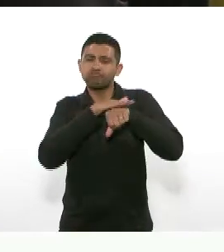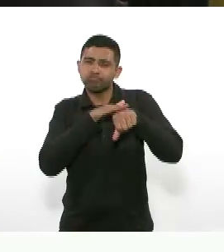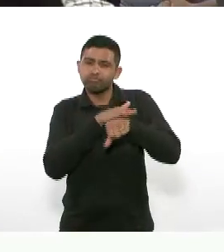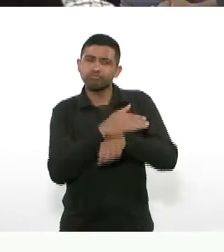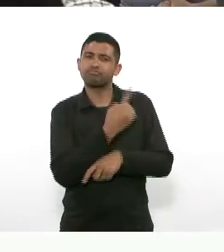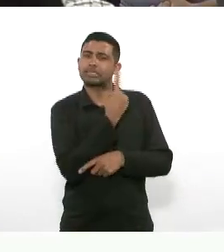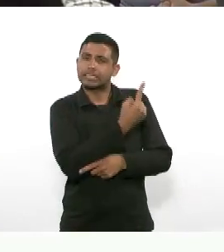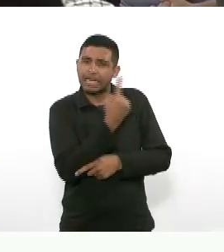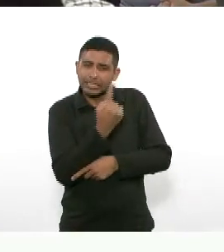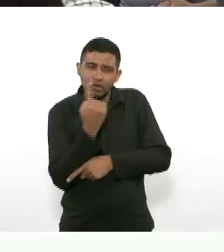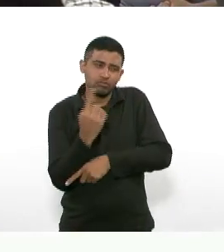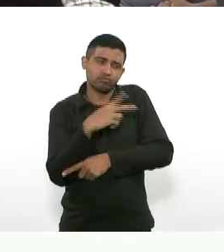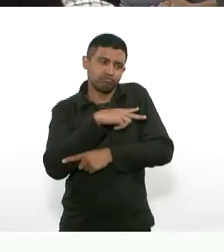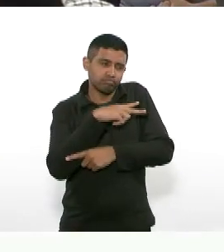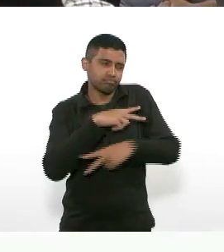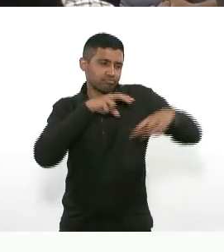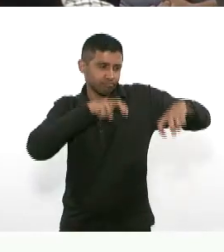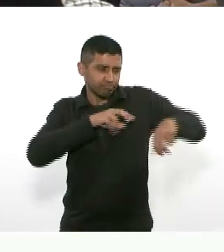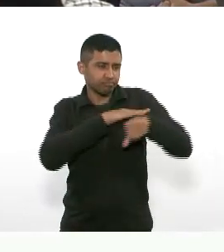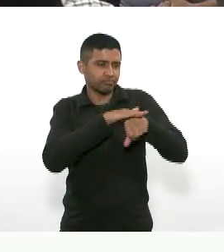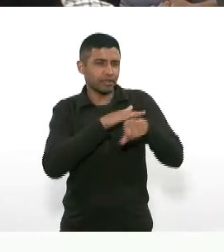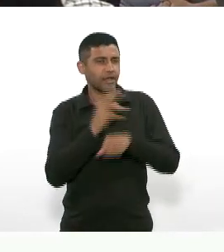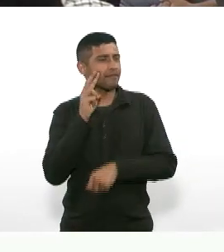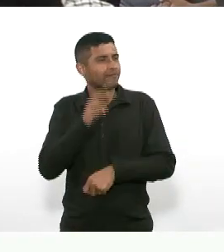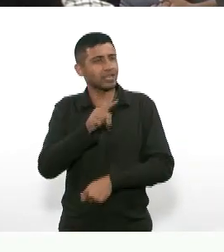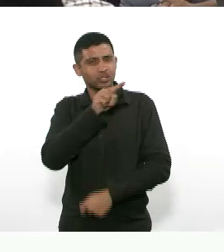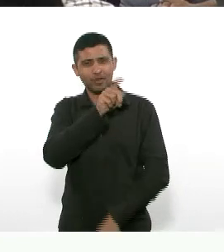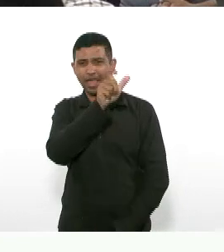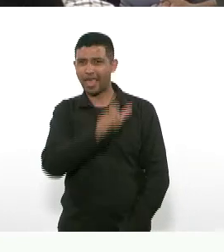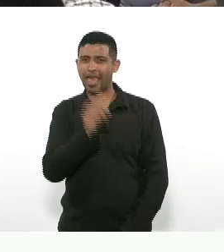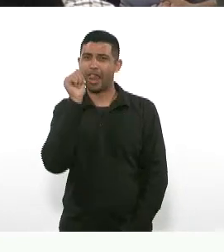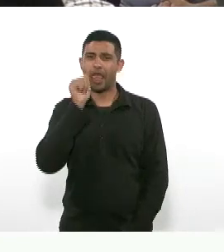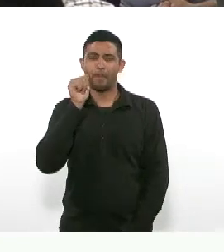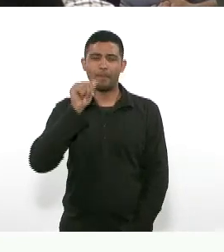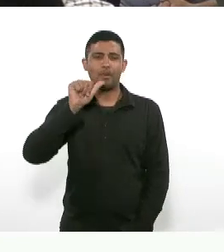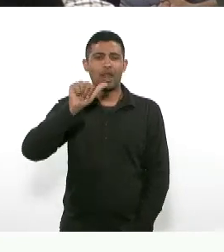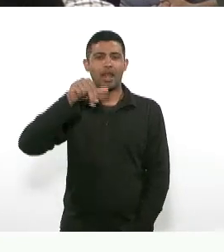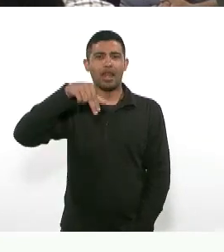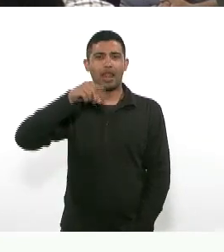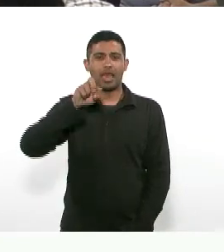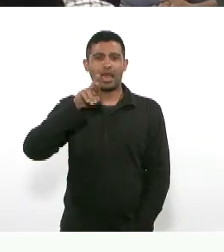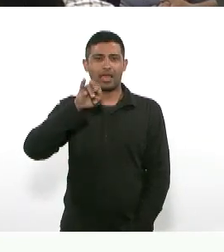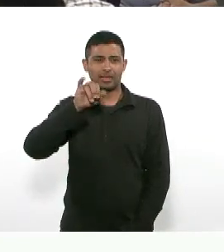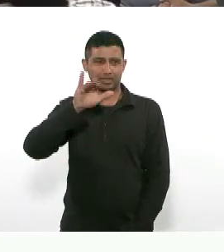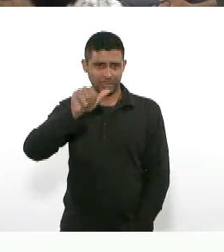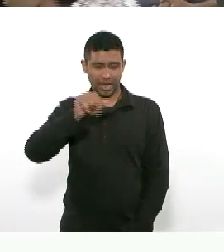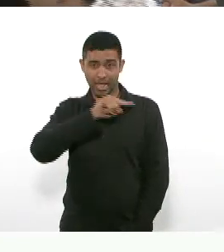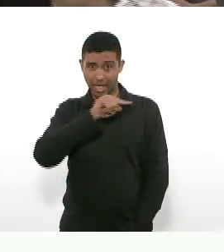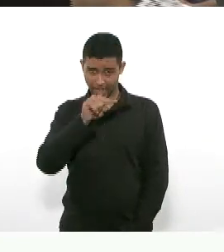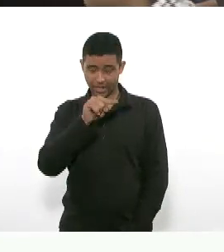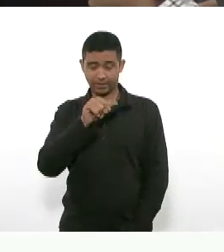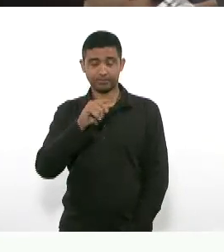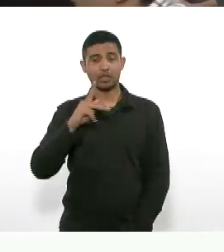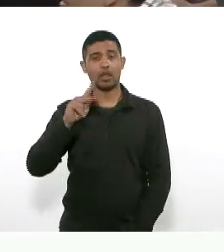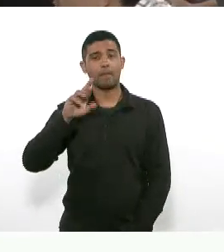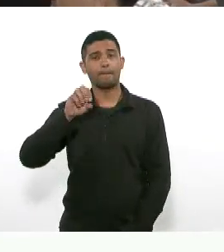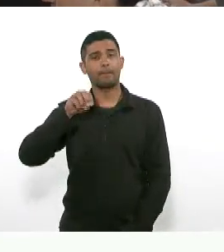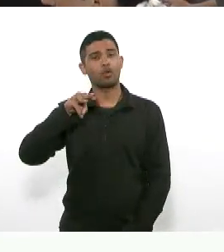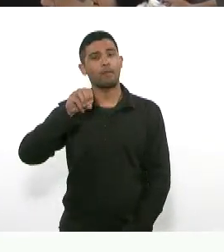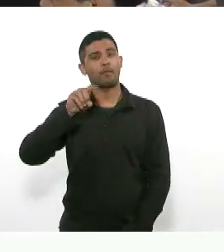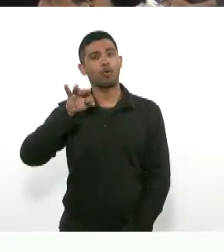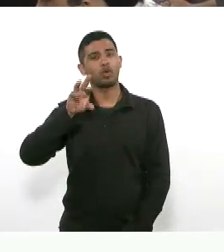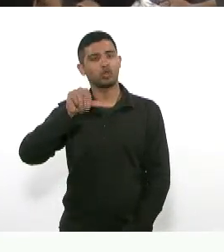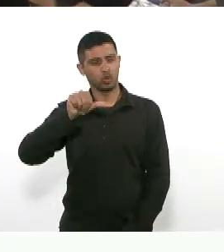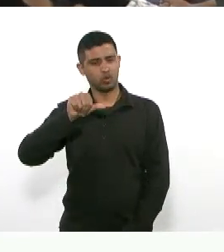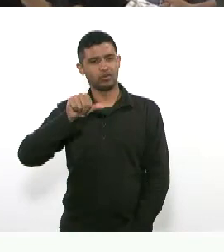com algumas pessoas, né? Vejo aqui a doutora Andréia, que nossa promotora, com quem eu tenho tido